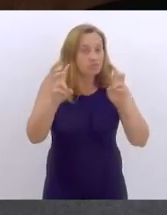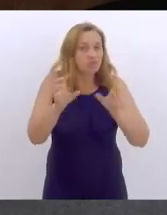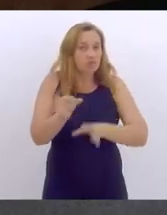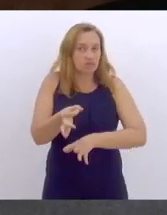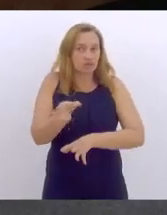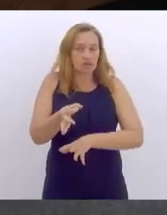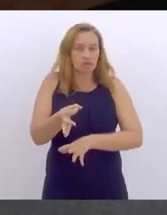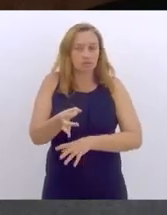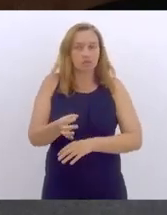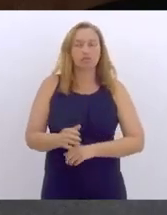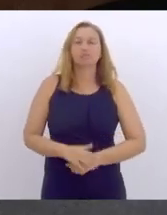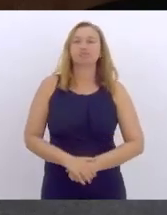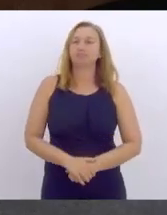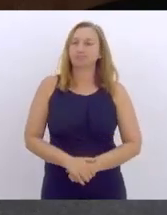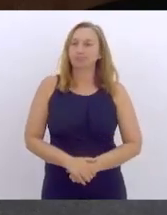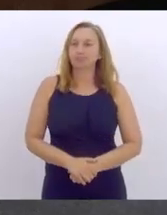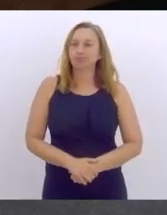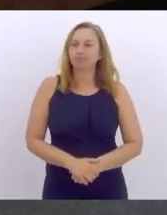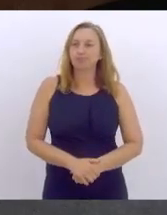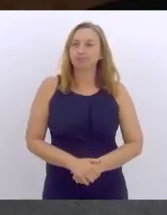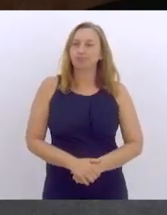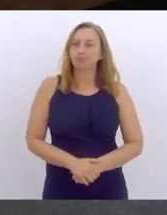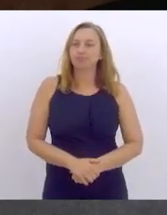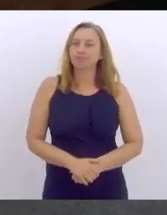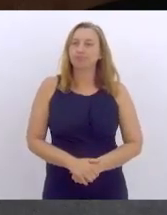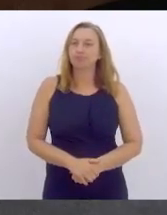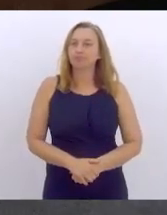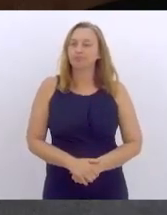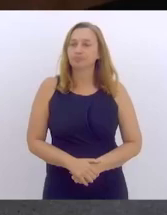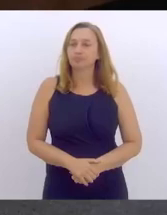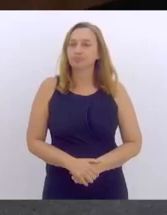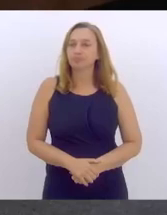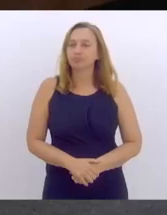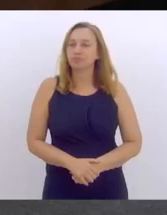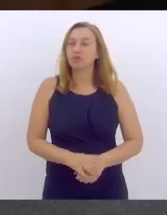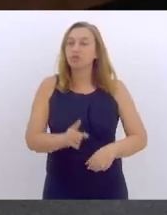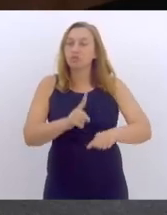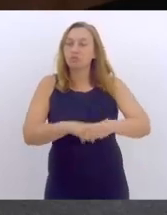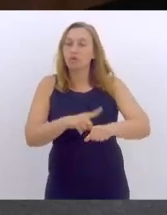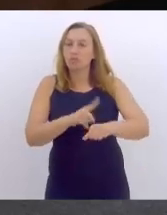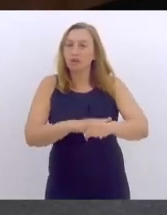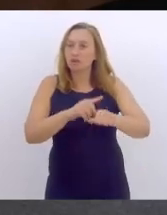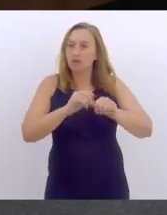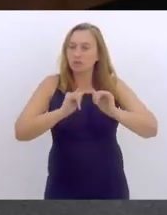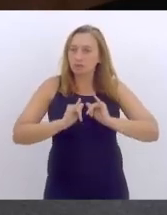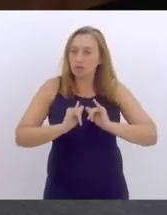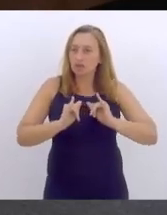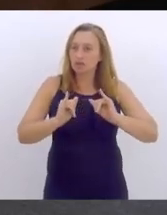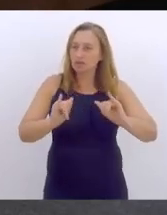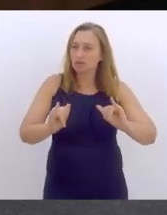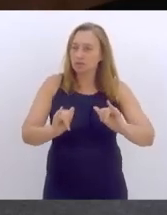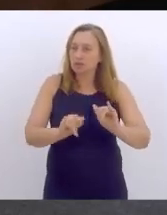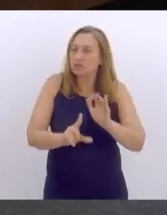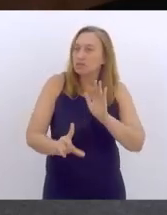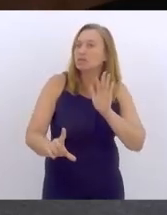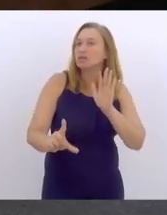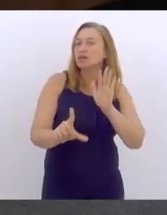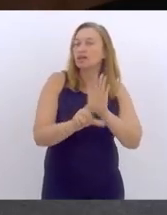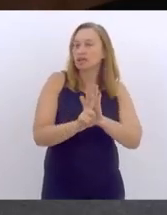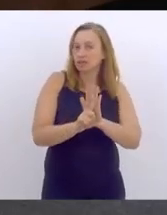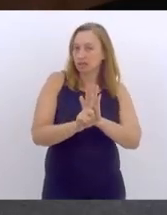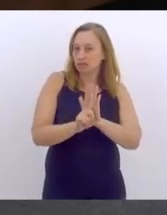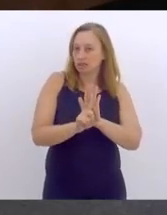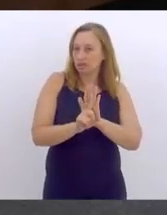artigo 6º A, a partir da publicação da presente lei,